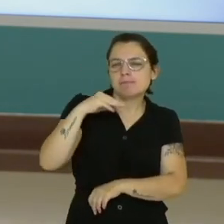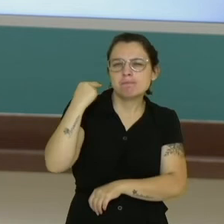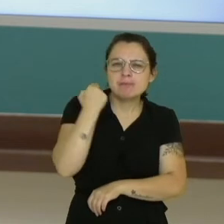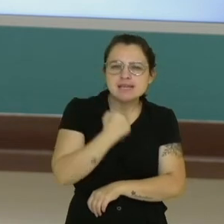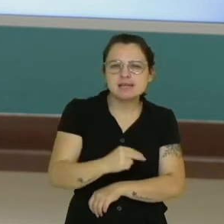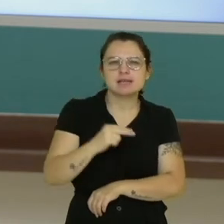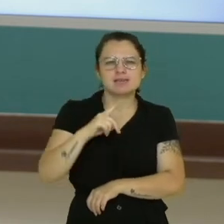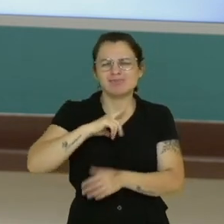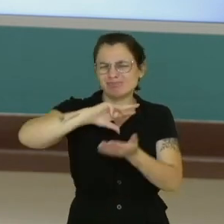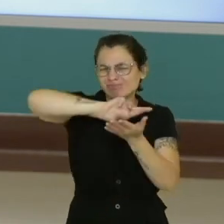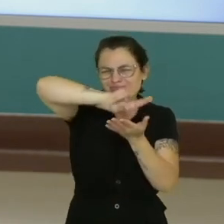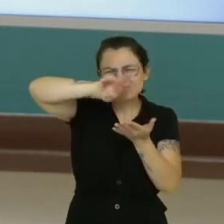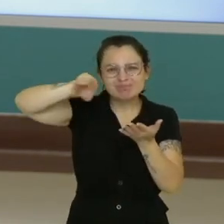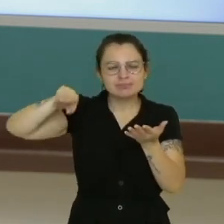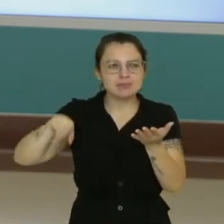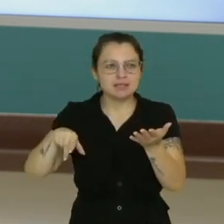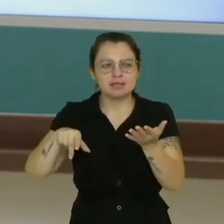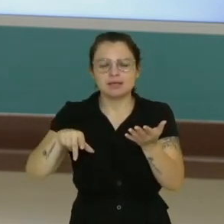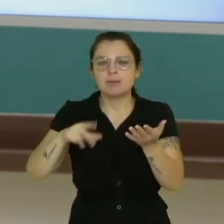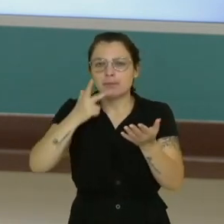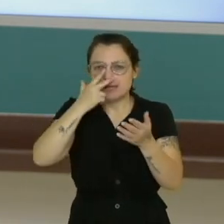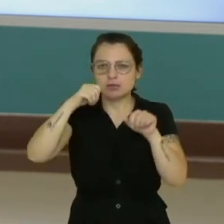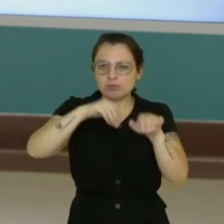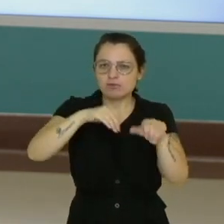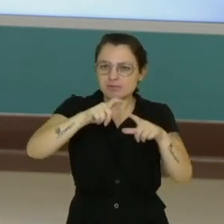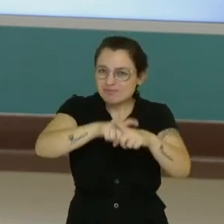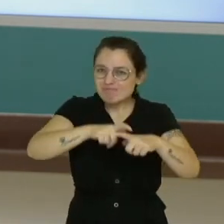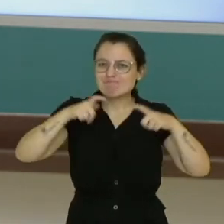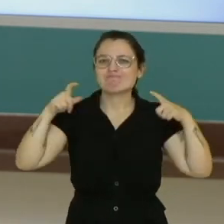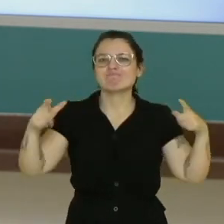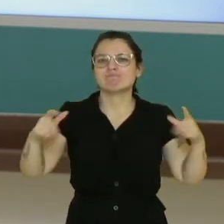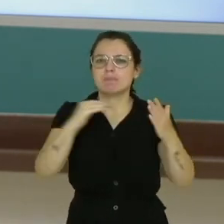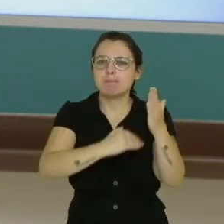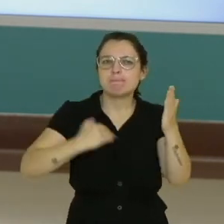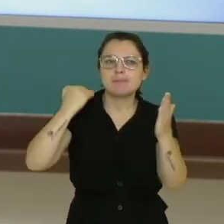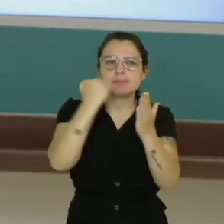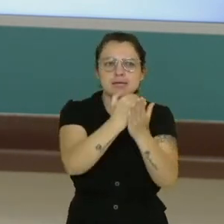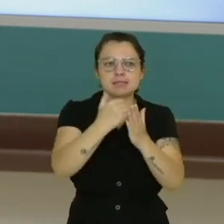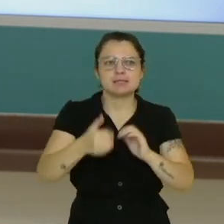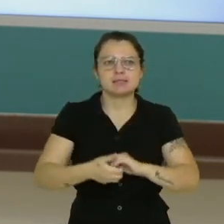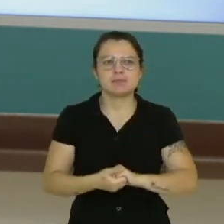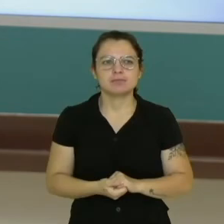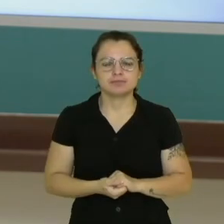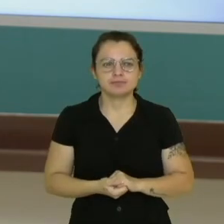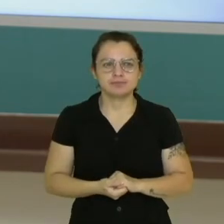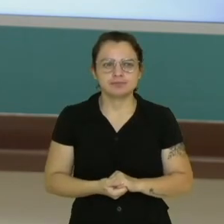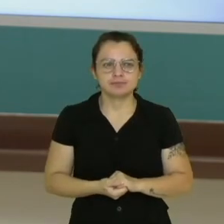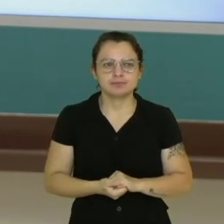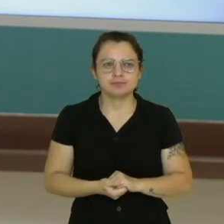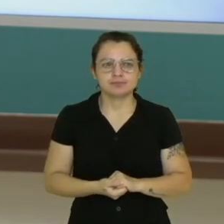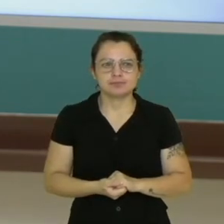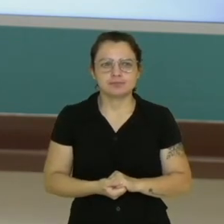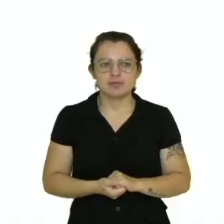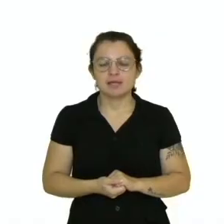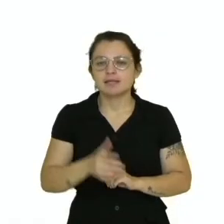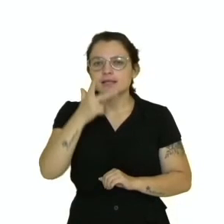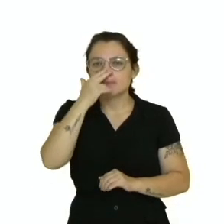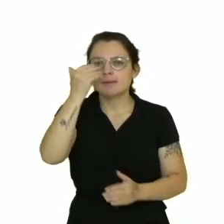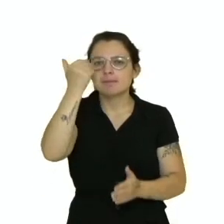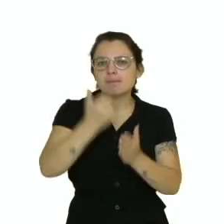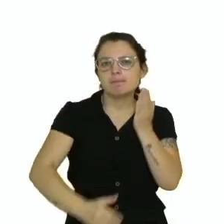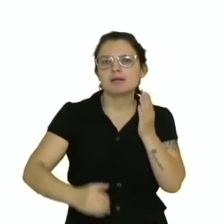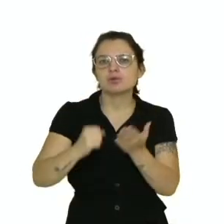cidades de São Paulo. Então o movimento cresce muito mais depois disso. E começa a perder o controle. Em